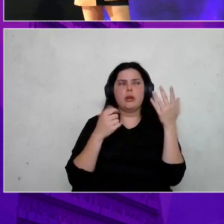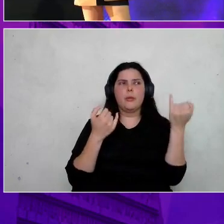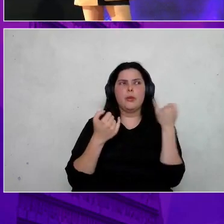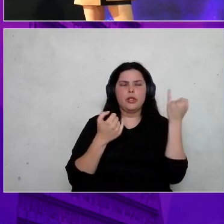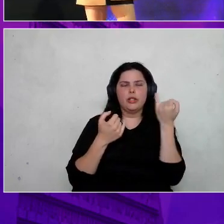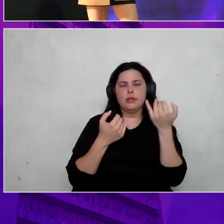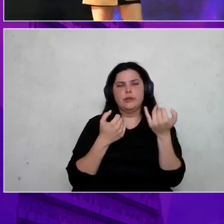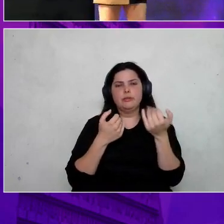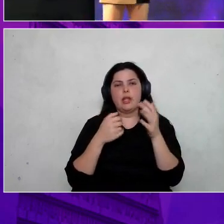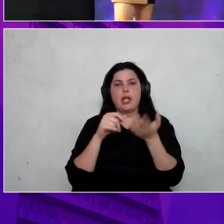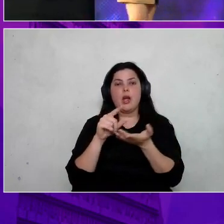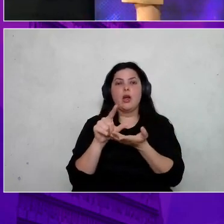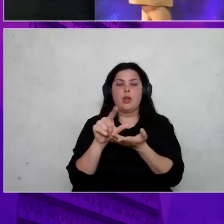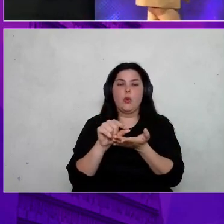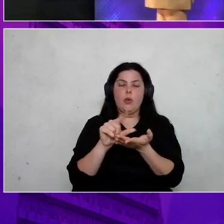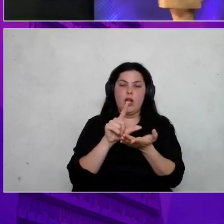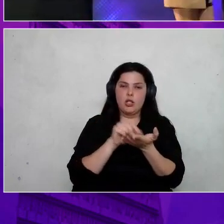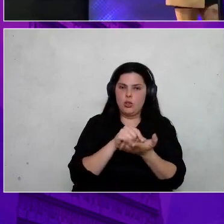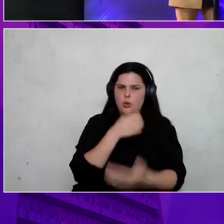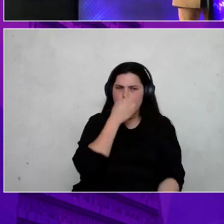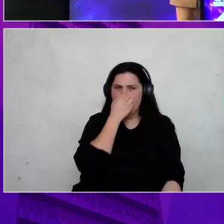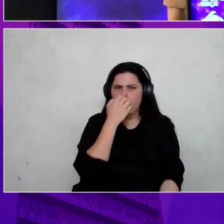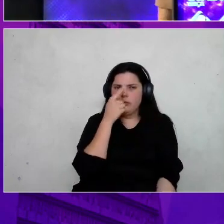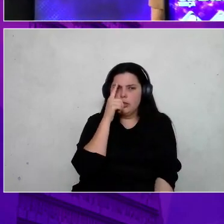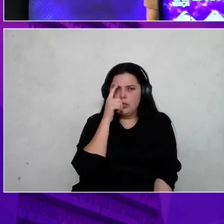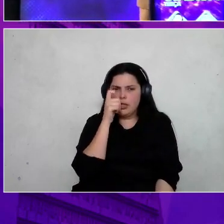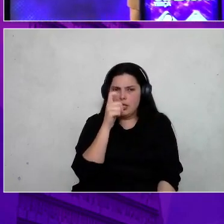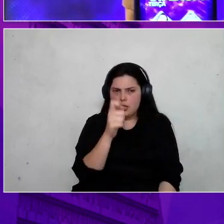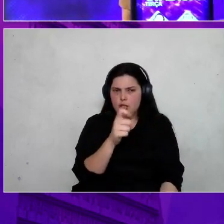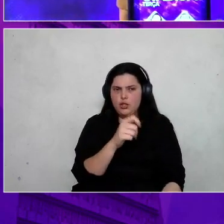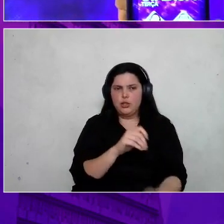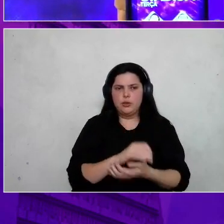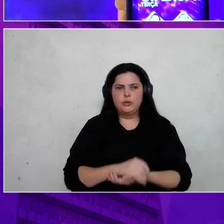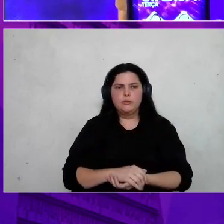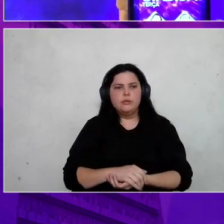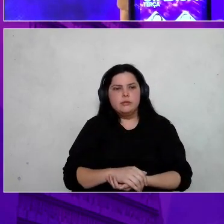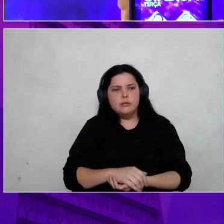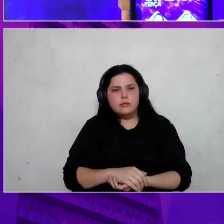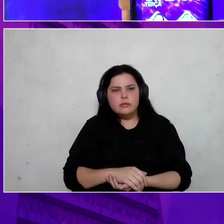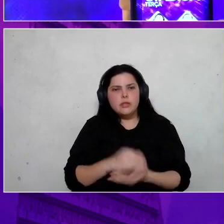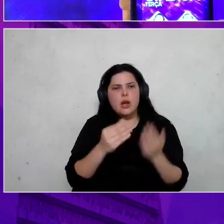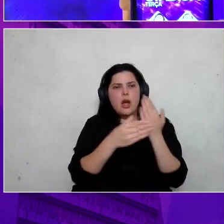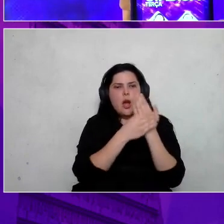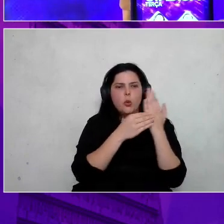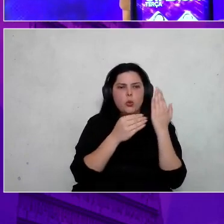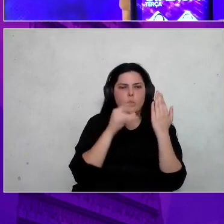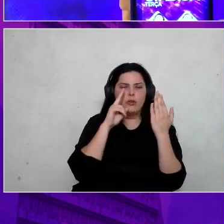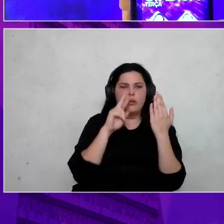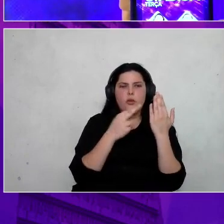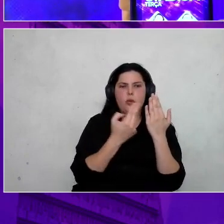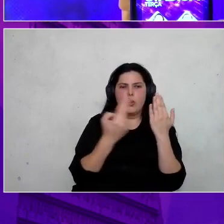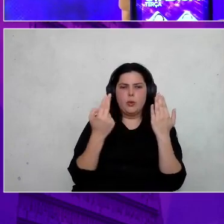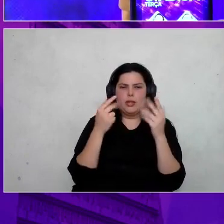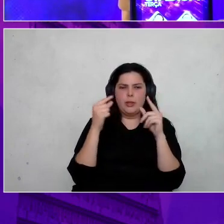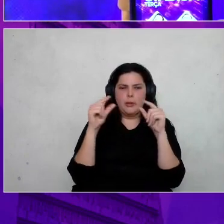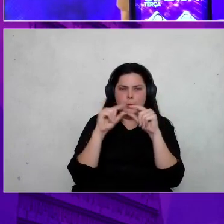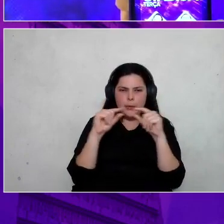artigo bastante interessante desse autor, deixa eu só pegar o nome do autor aqui, que está pequenininho aqui a